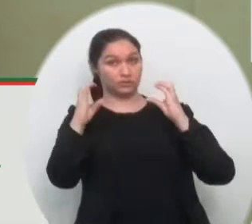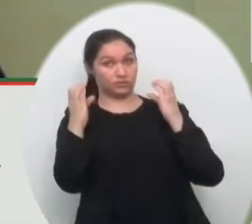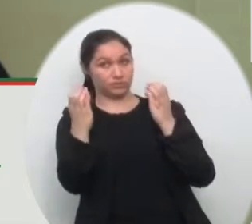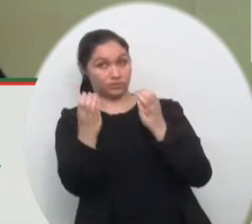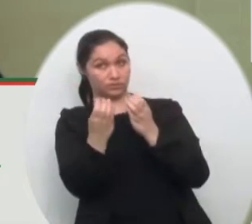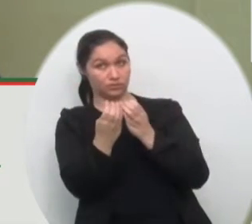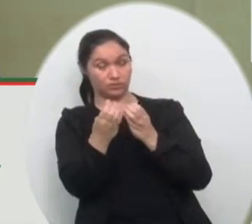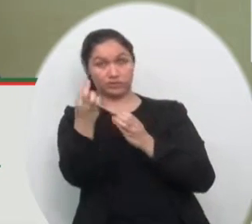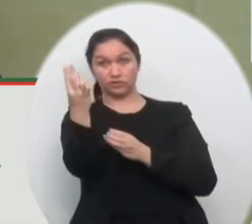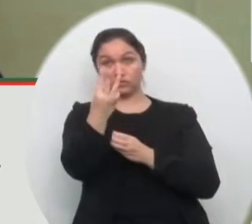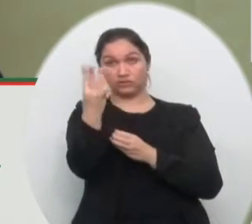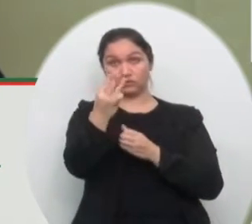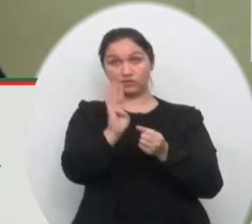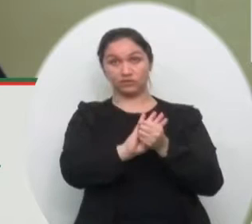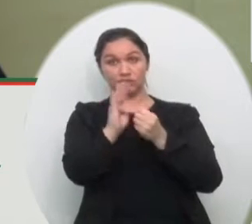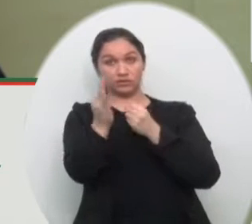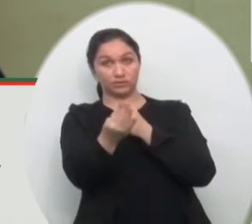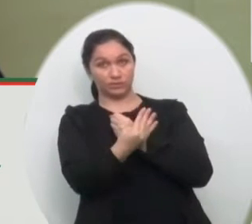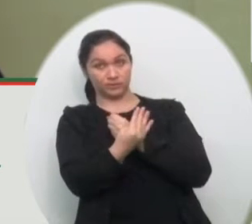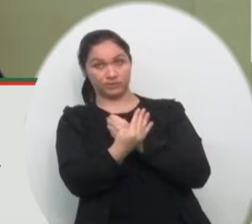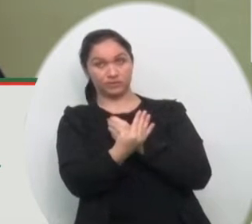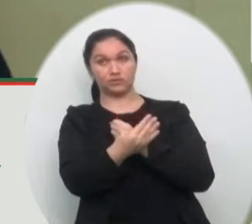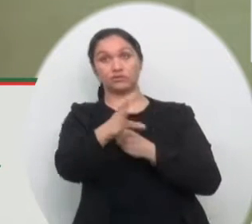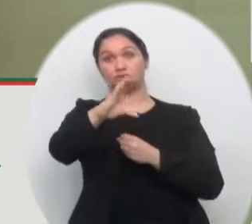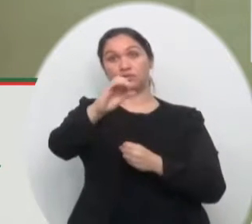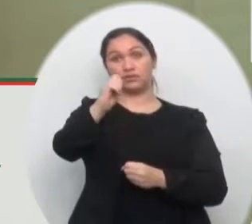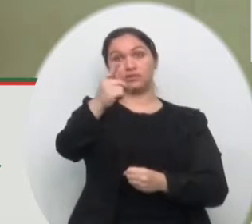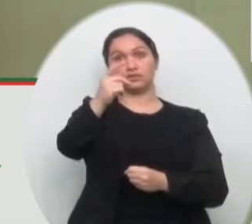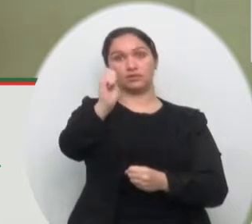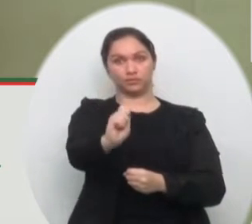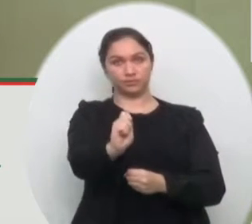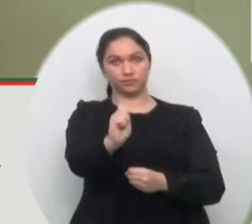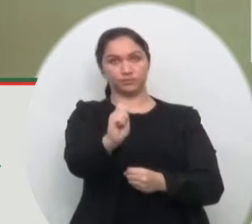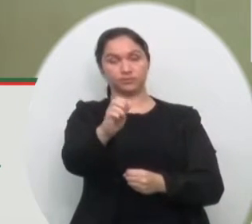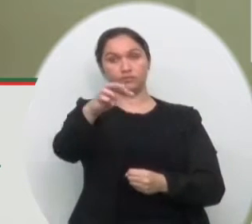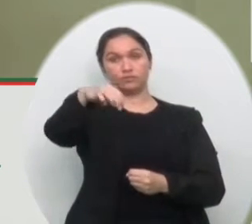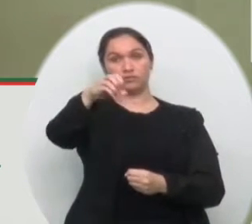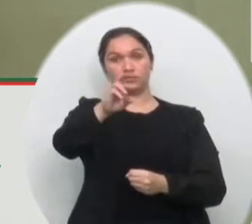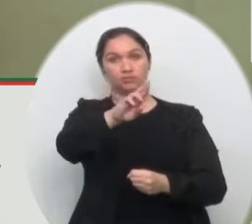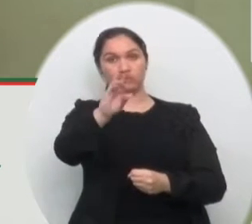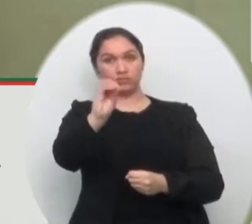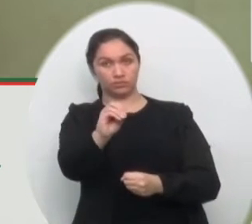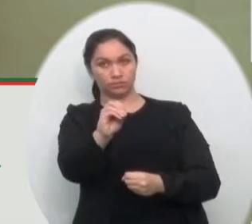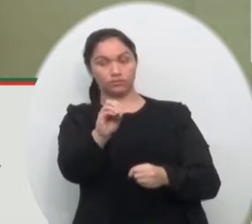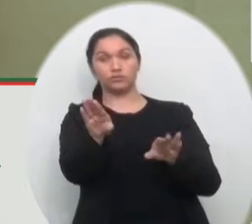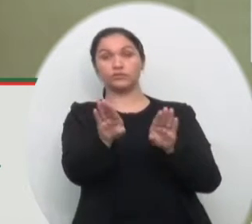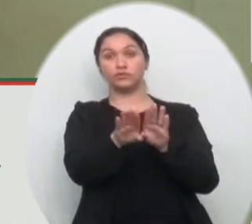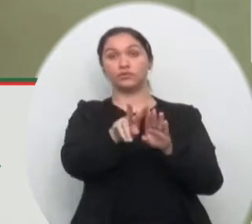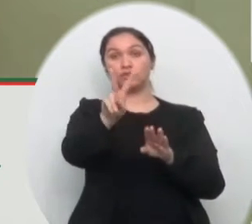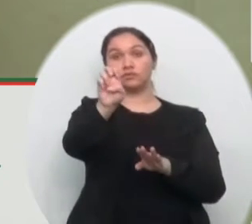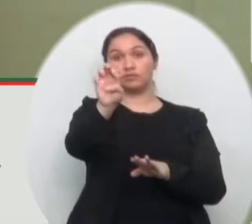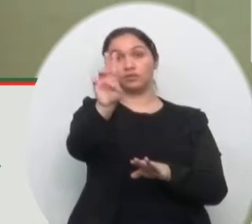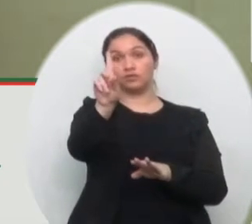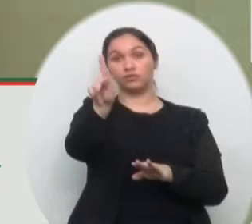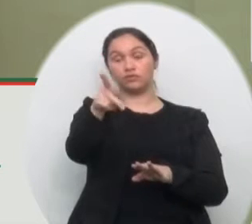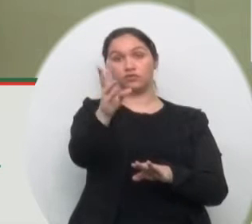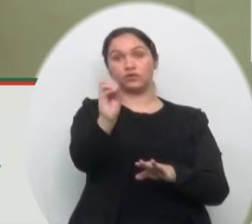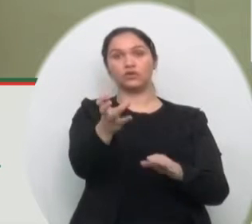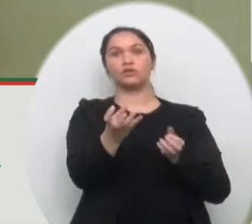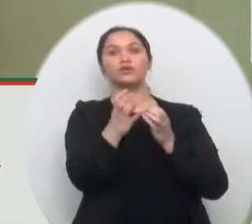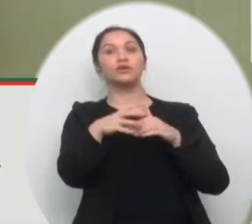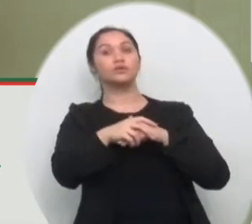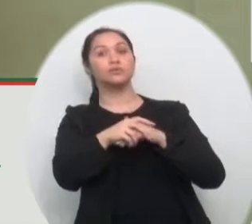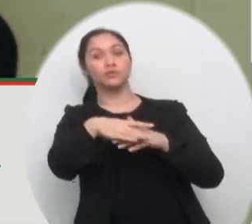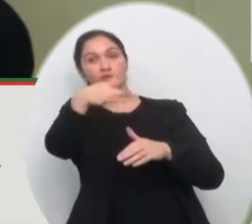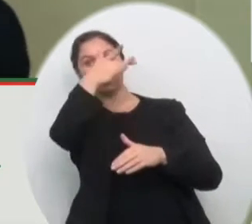três bairros, as três comunidades, Capão Bonito, Morro Albino e Verdinho. Quero cumprimentar o Marcelo lá do Verdinho, o Jorge também.